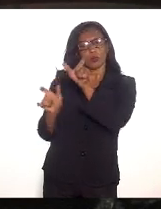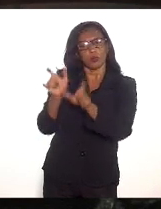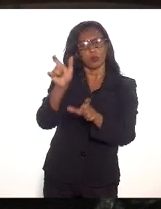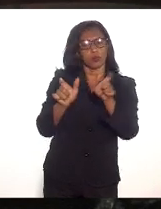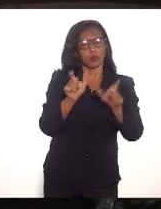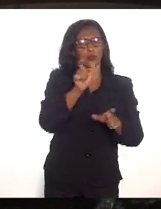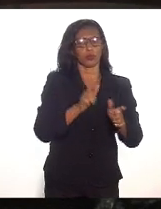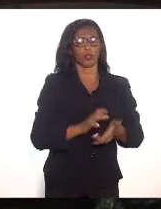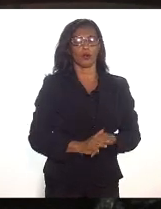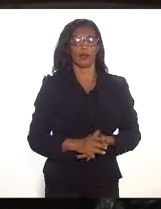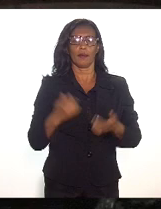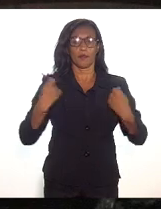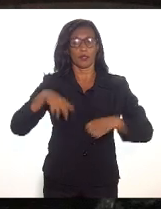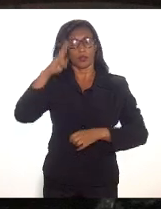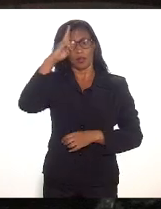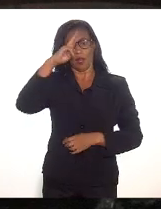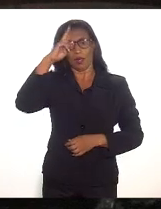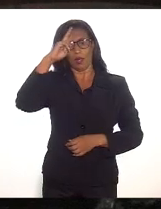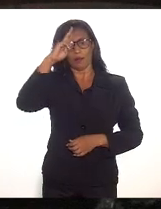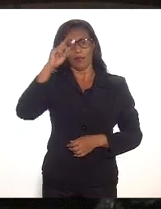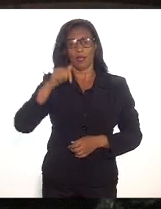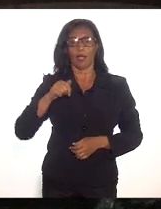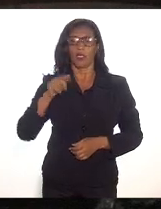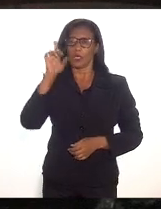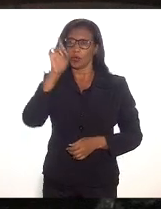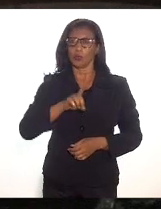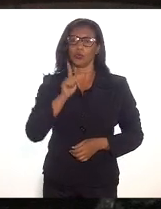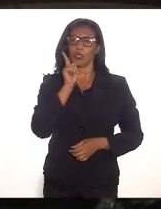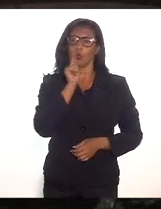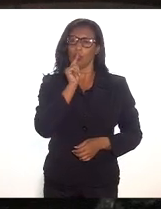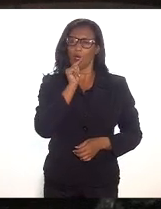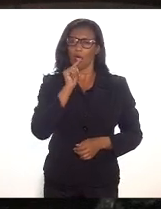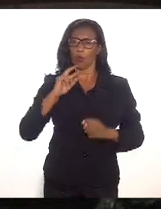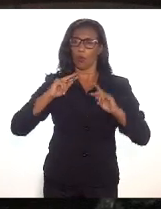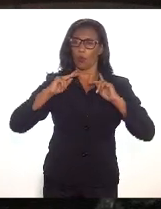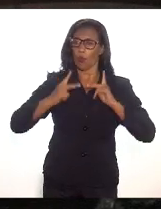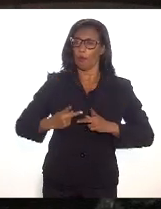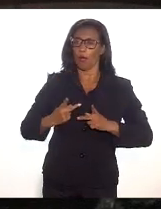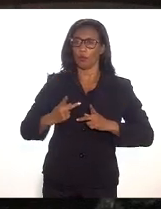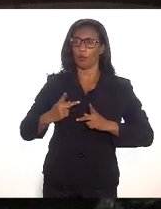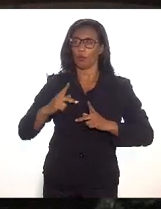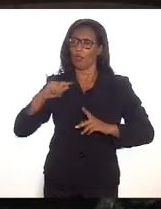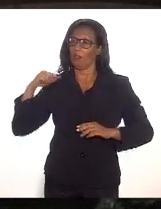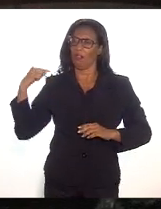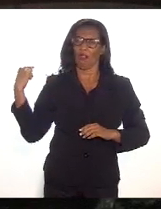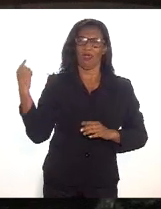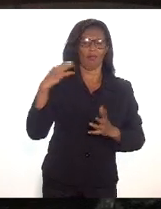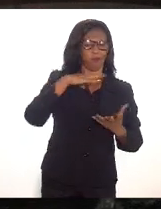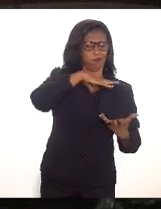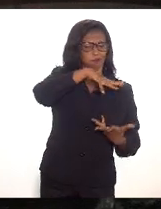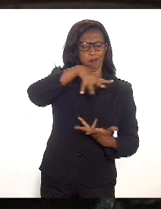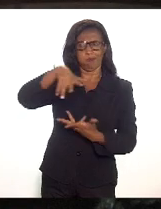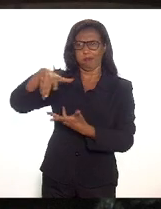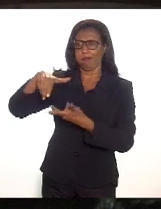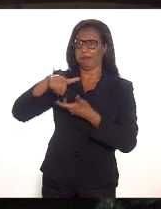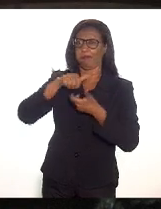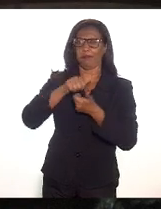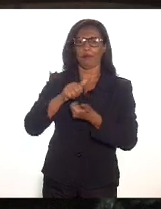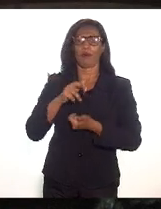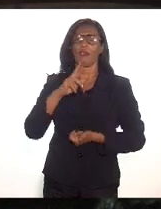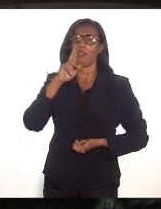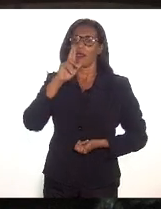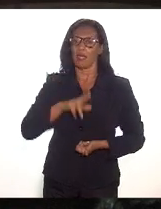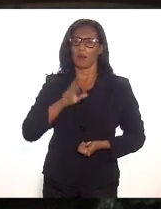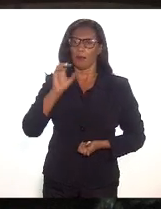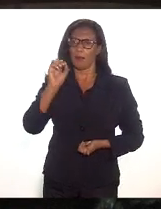Não preciso lembrar aqui que o direito à água é um direito humano universal, reconhecido pela ONU e por todas as nações